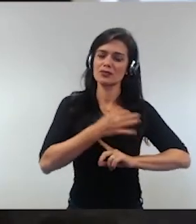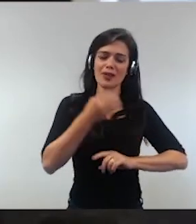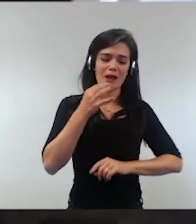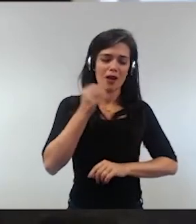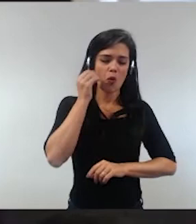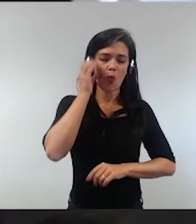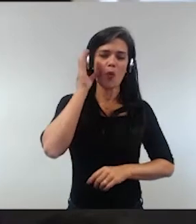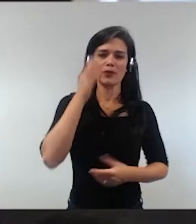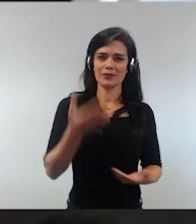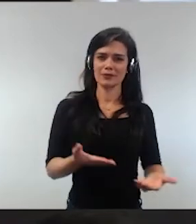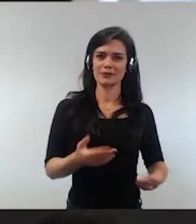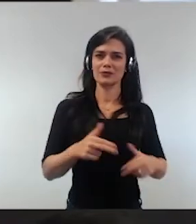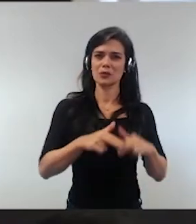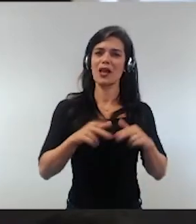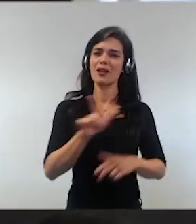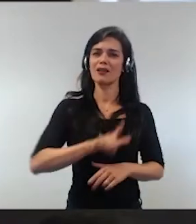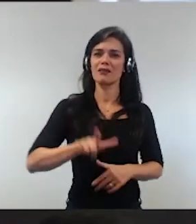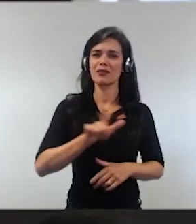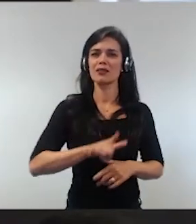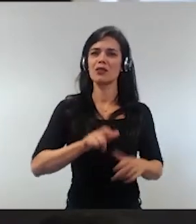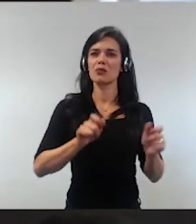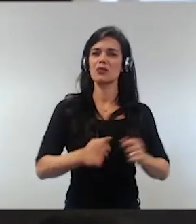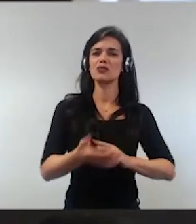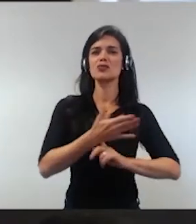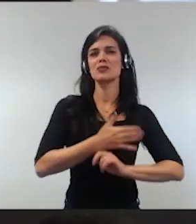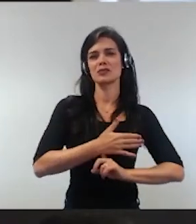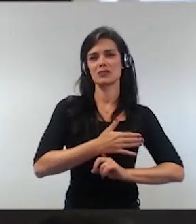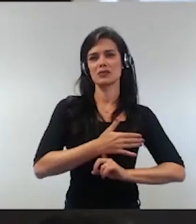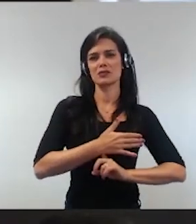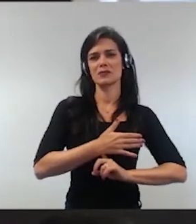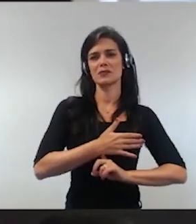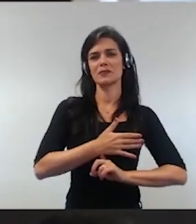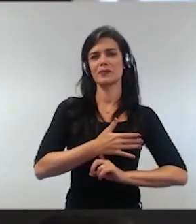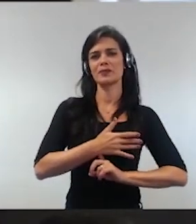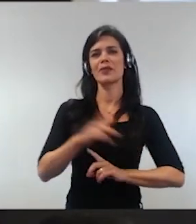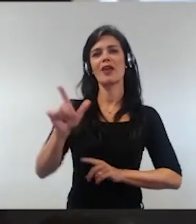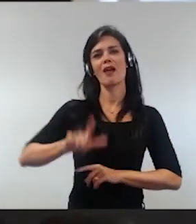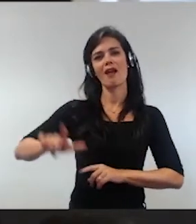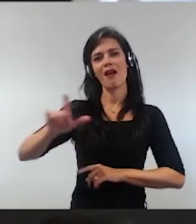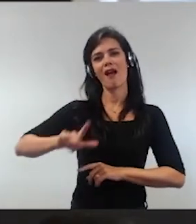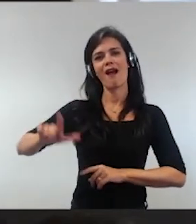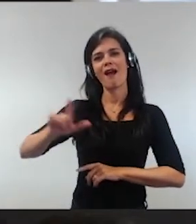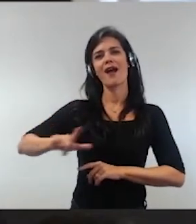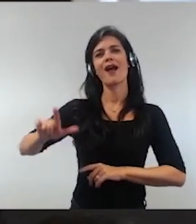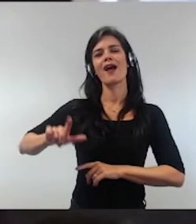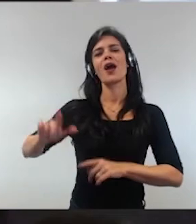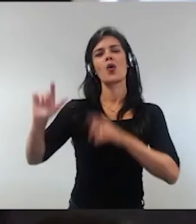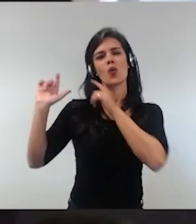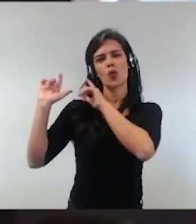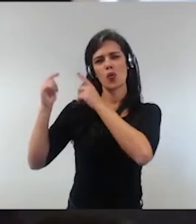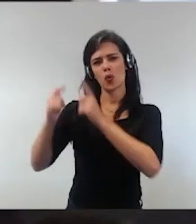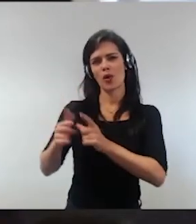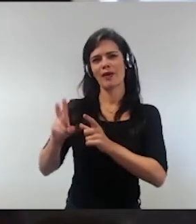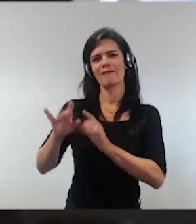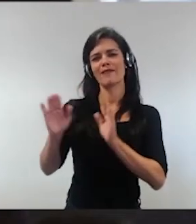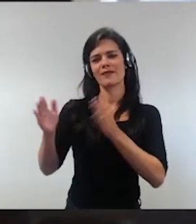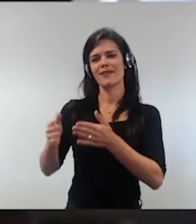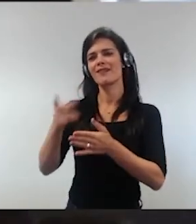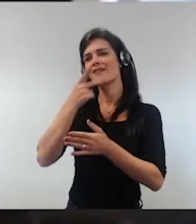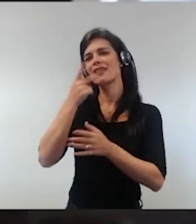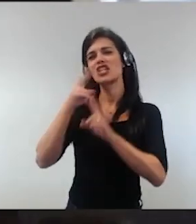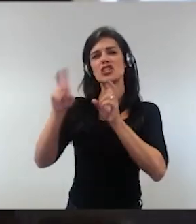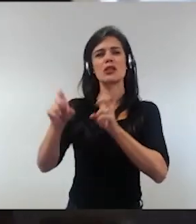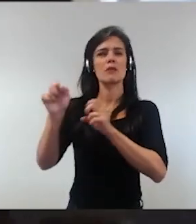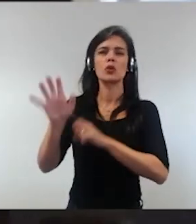ela tem uma função muito importante nisso, porque da mesma forma que a literatura mais clássica vai tratar de questões